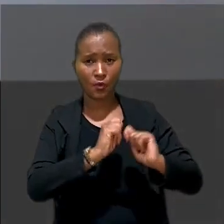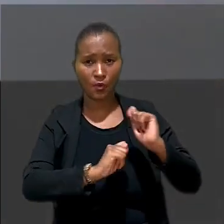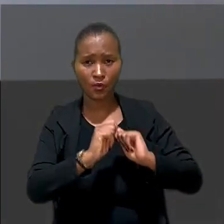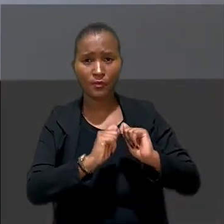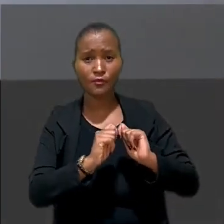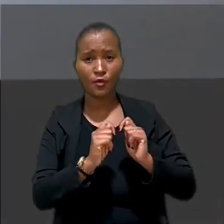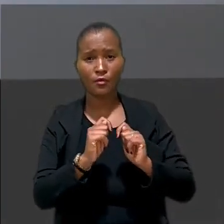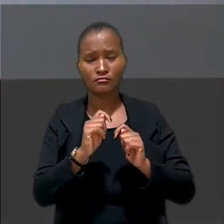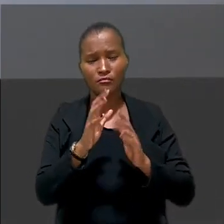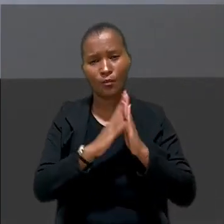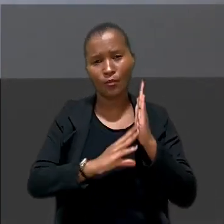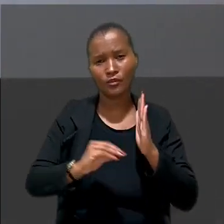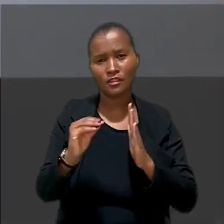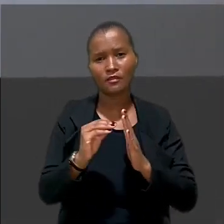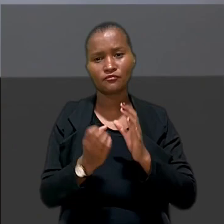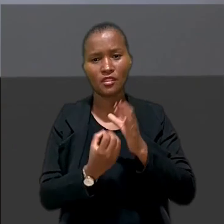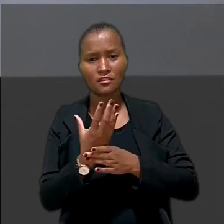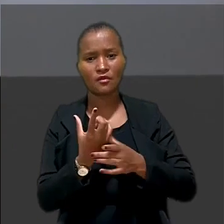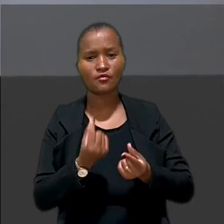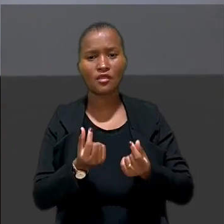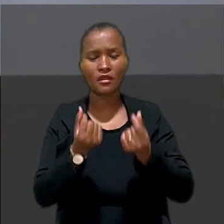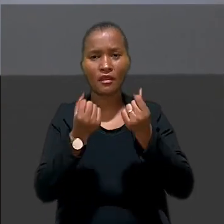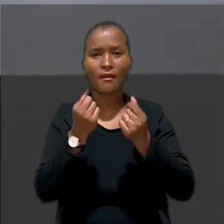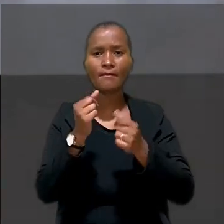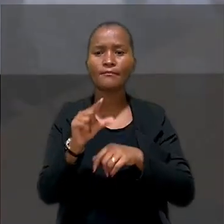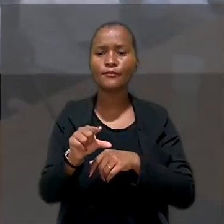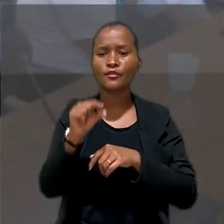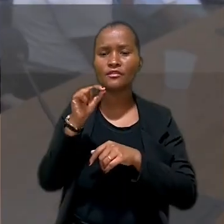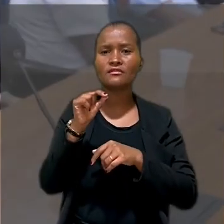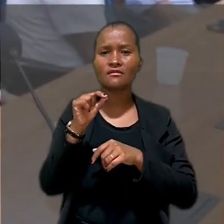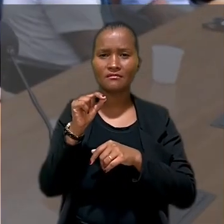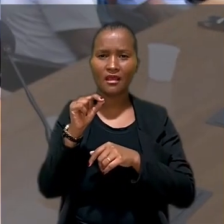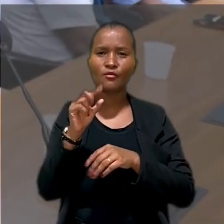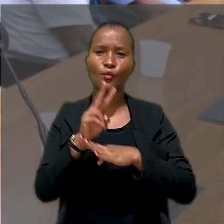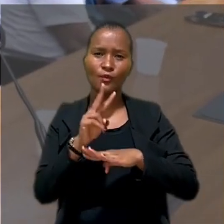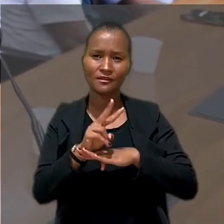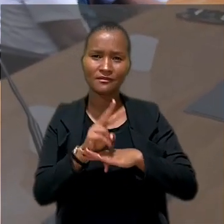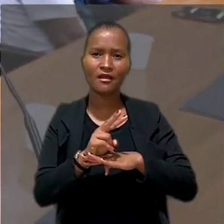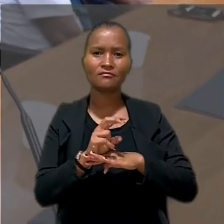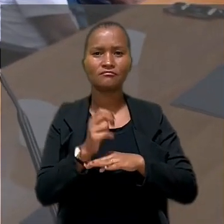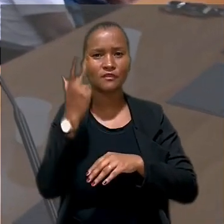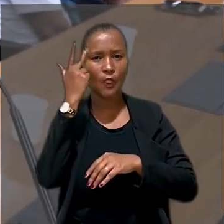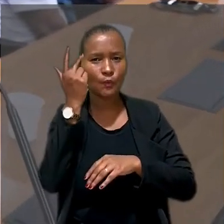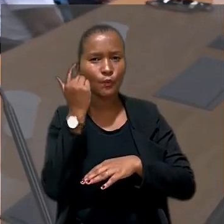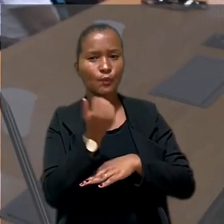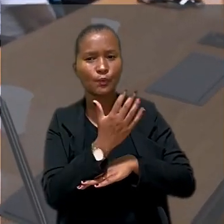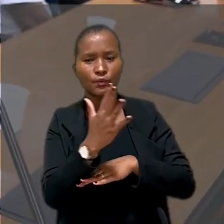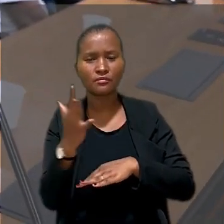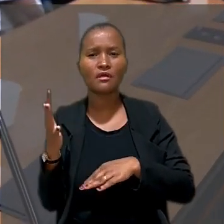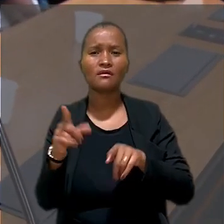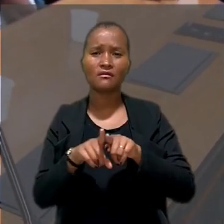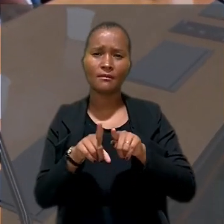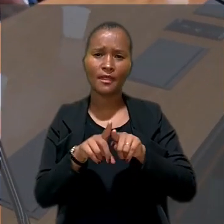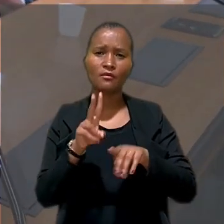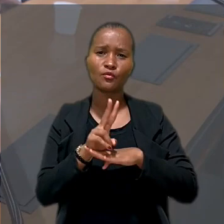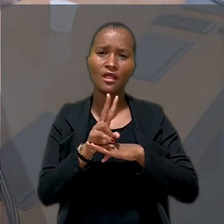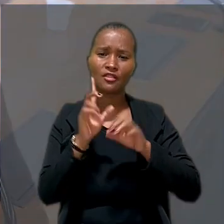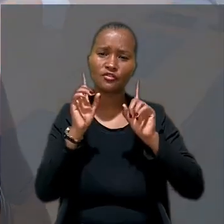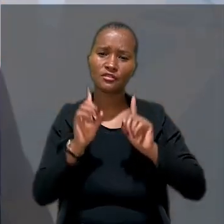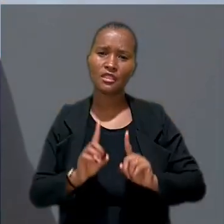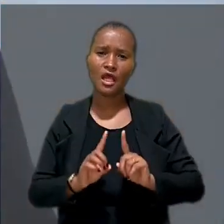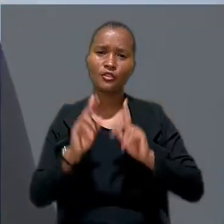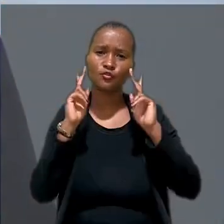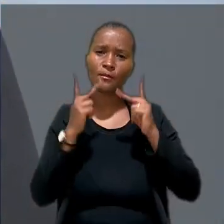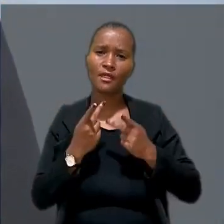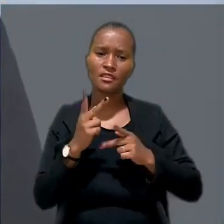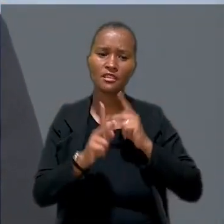o modelo de geração de riqueza prioriza a preservação dos recursos naturais e leva em consideração a dignidade humana das